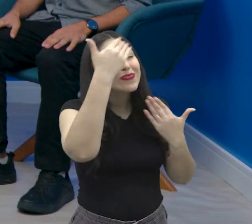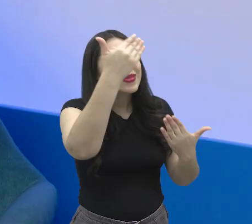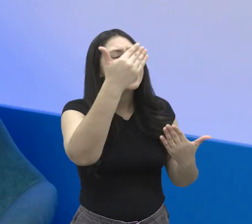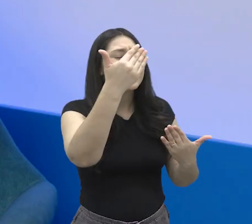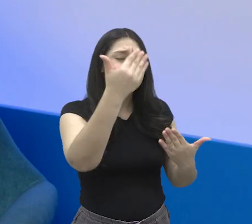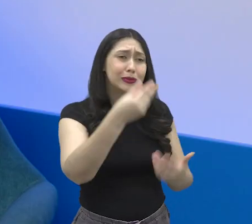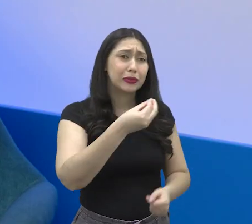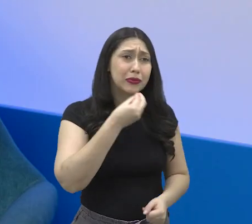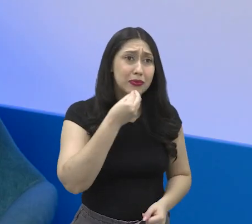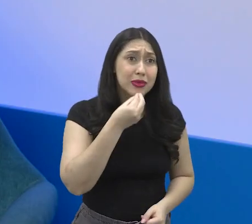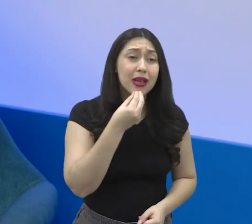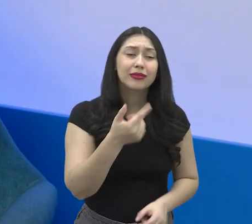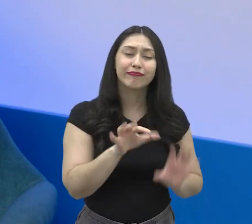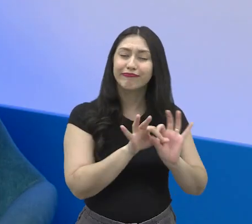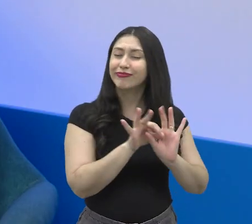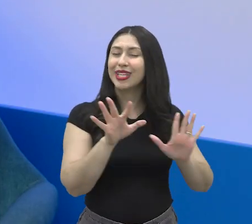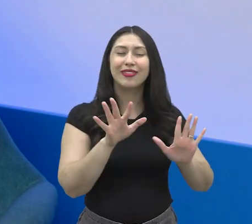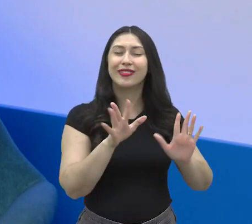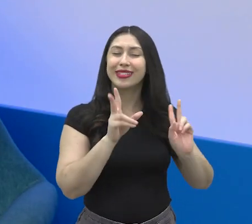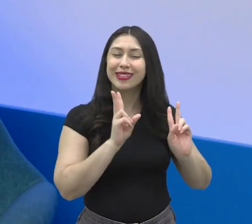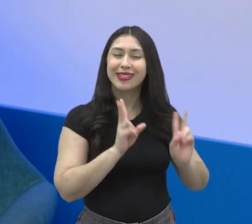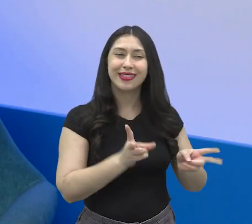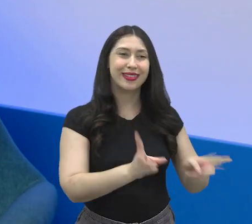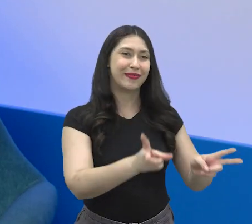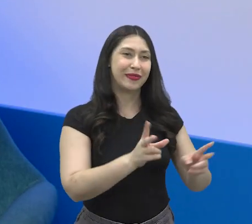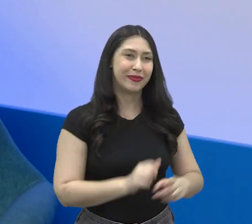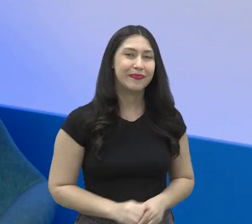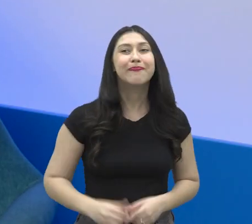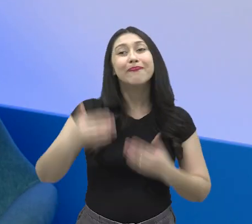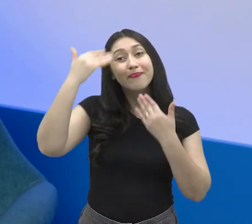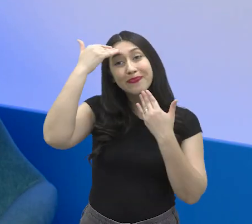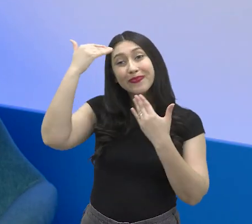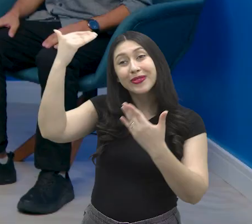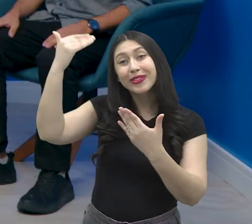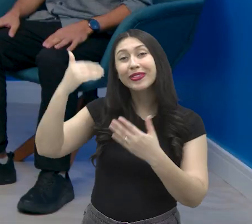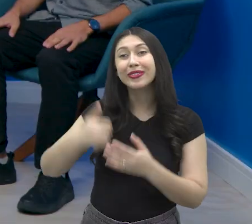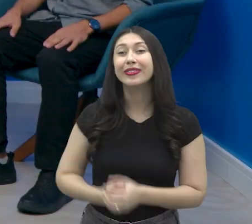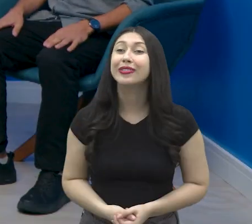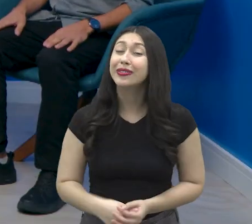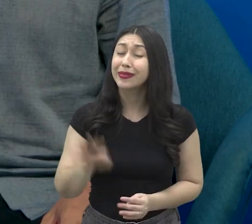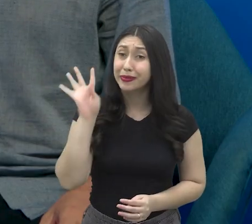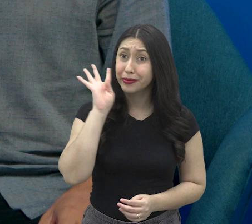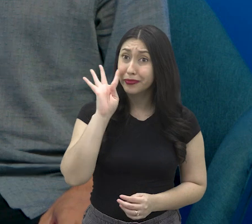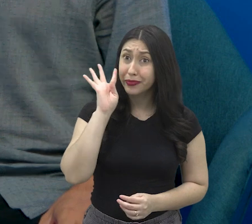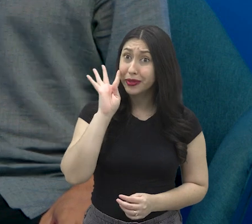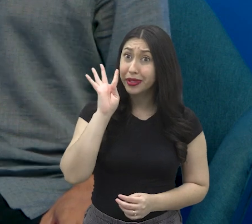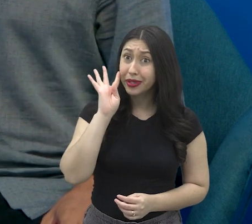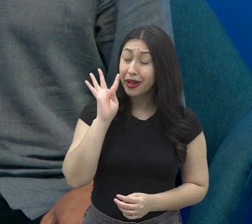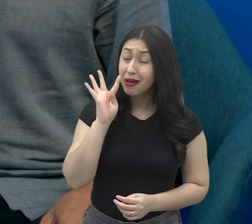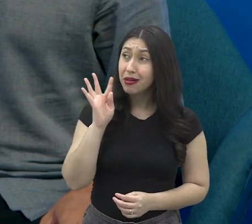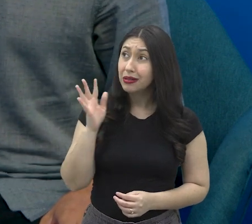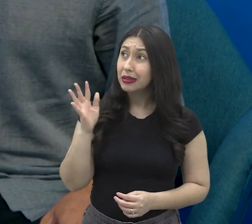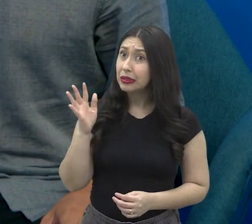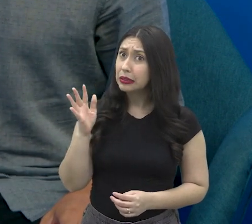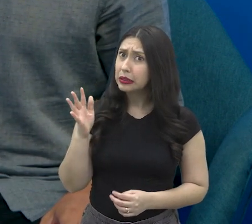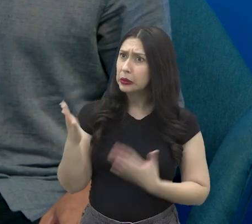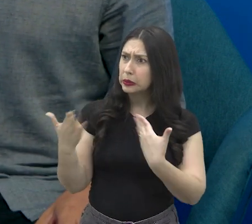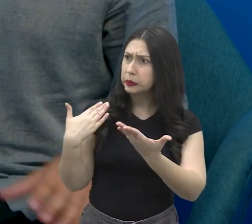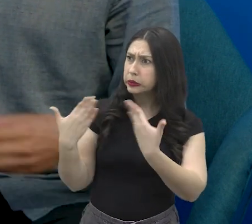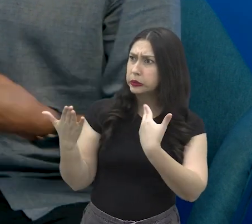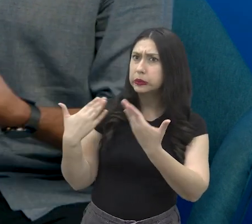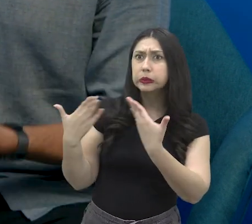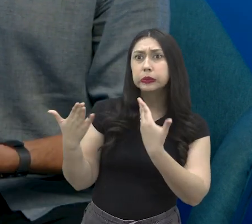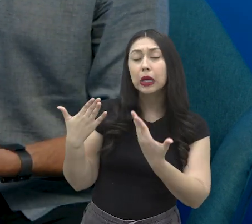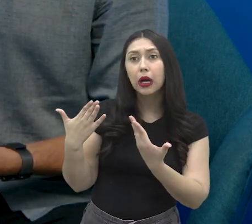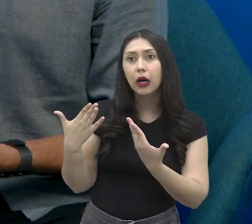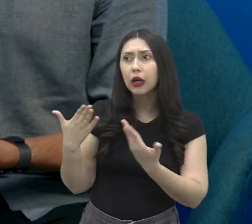Agradeço a vocês, obrigado pela oportunidade, estou à disposição quando precisarem, estamos aí. Obrigado, professor. Legal, né, Marvin? É legal a gente